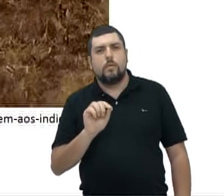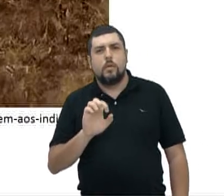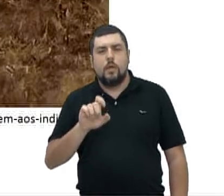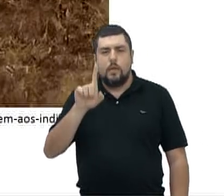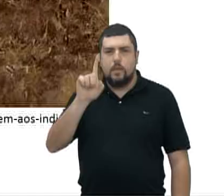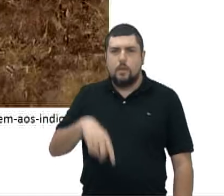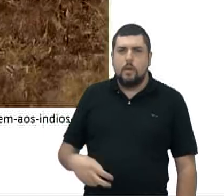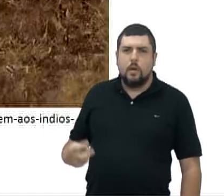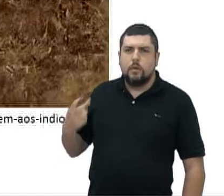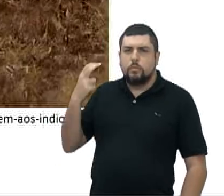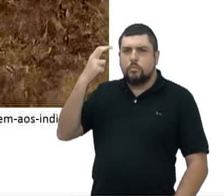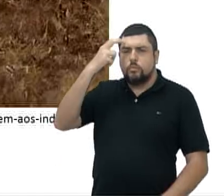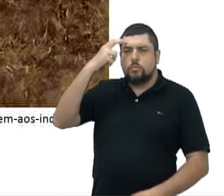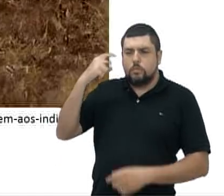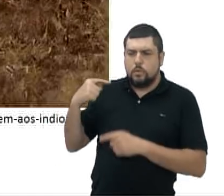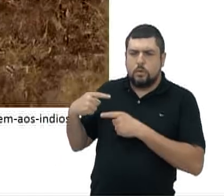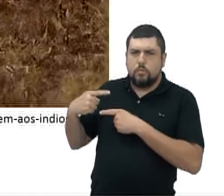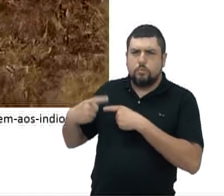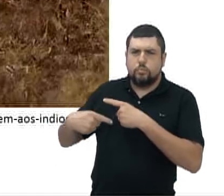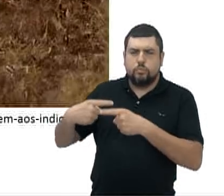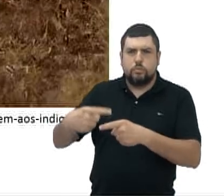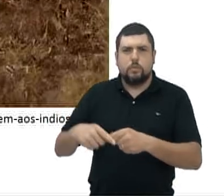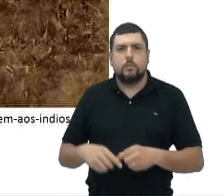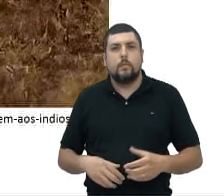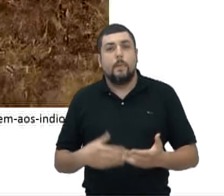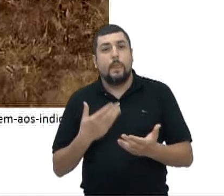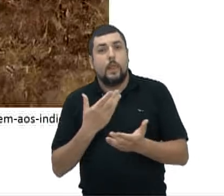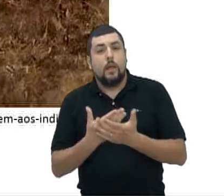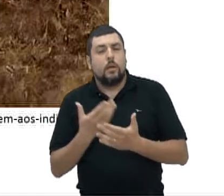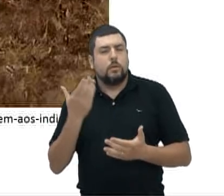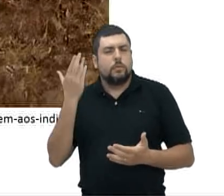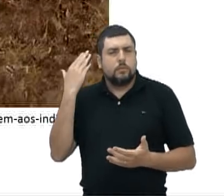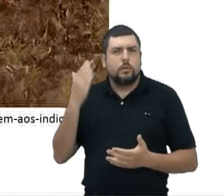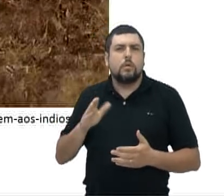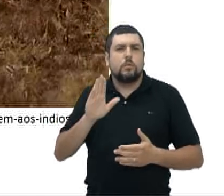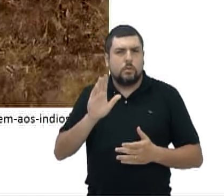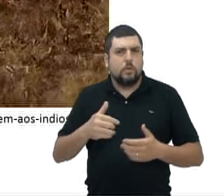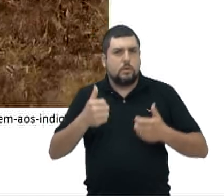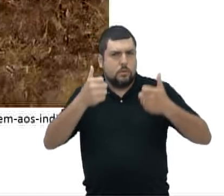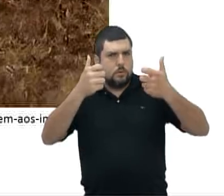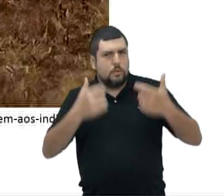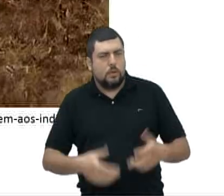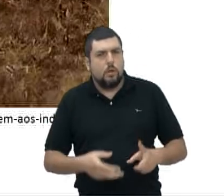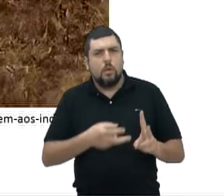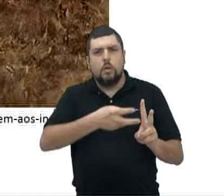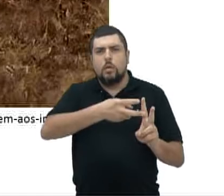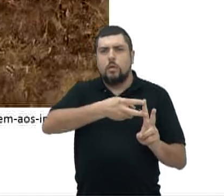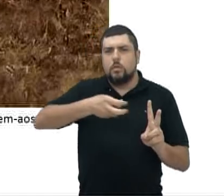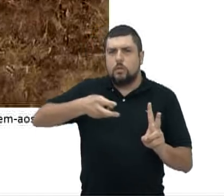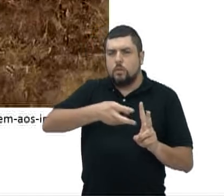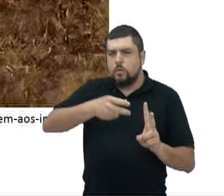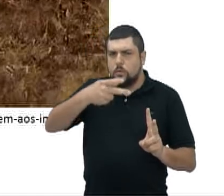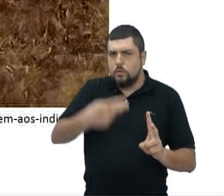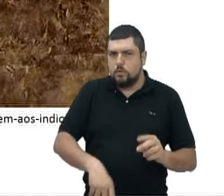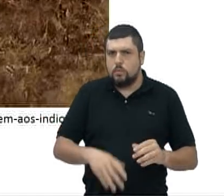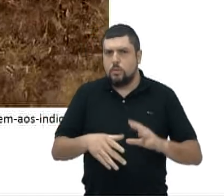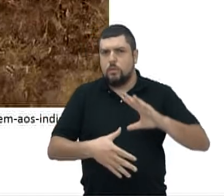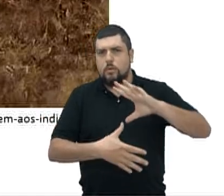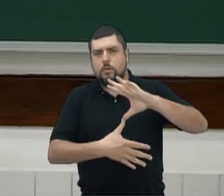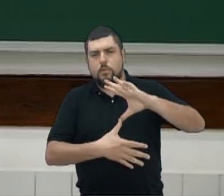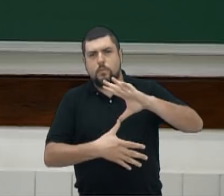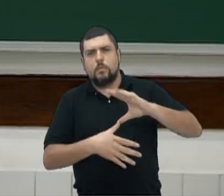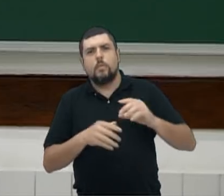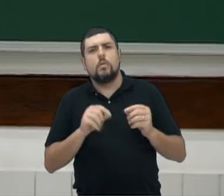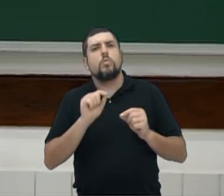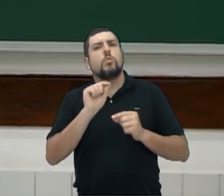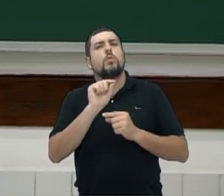culturais. Então já foi destacado isso em aulas anteriores, que os povos nativos americanos influenciaram